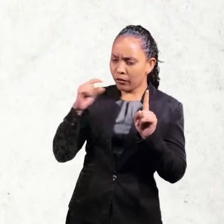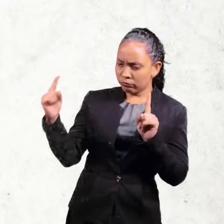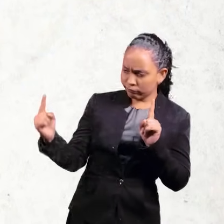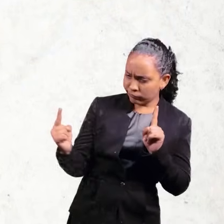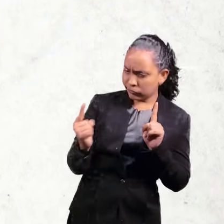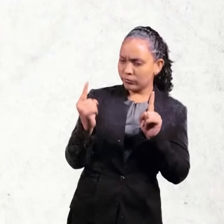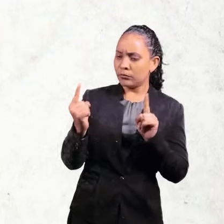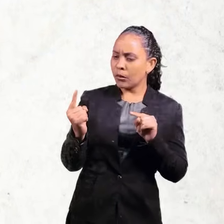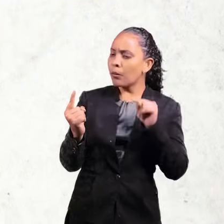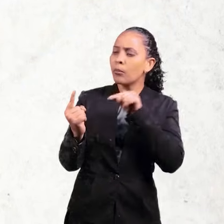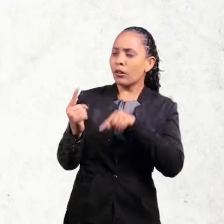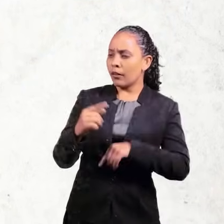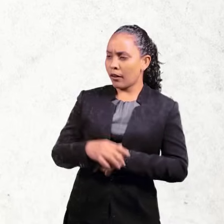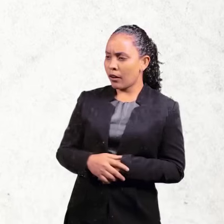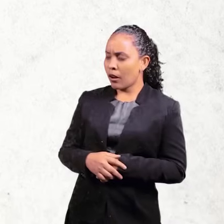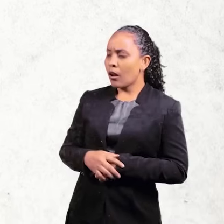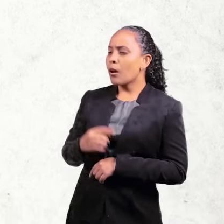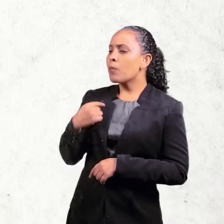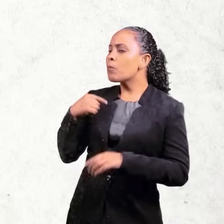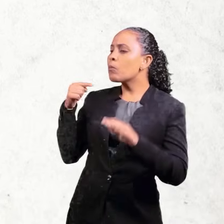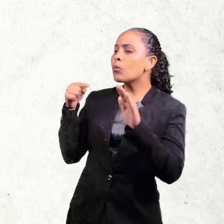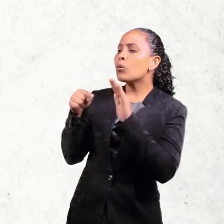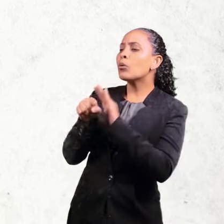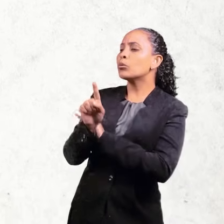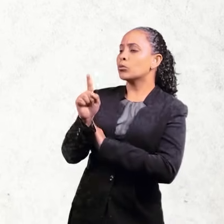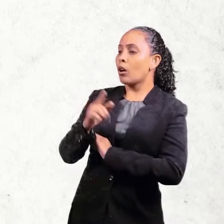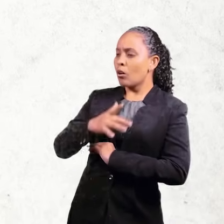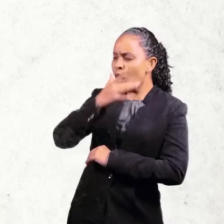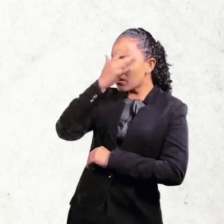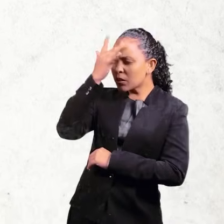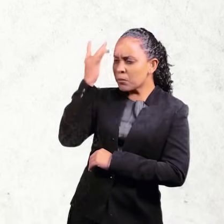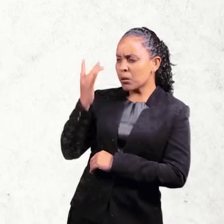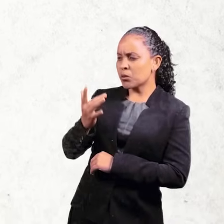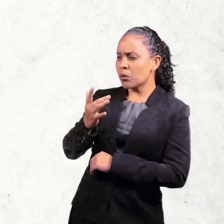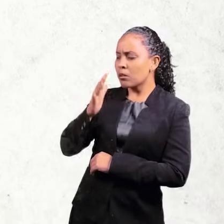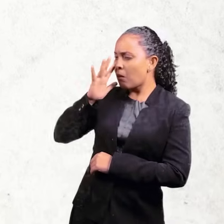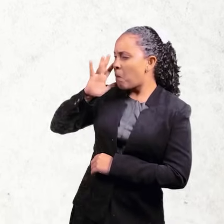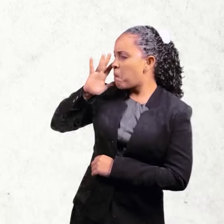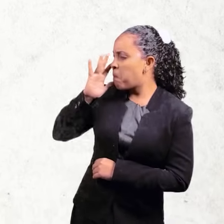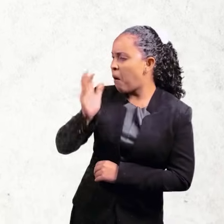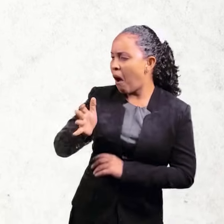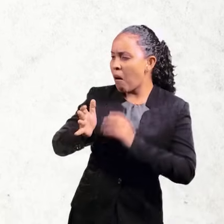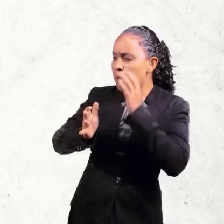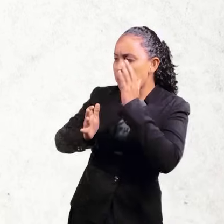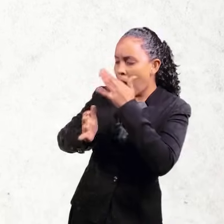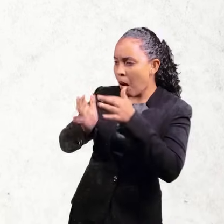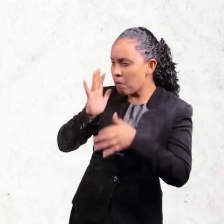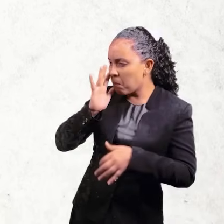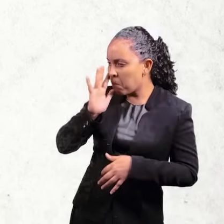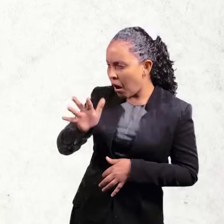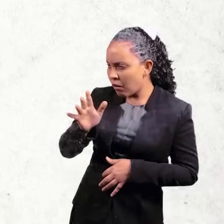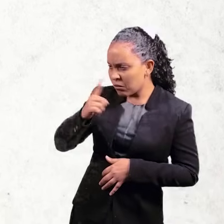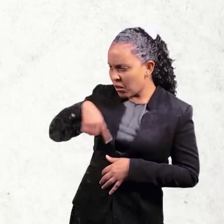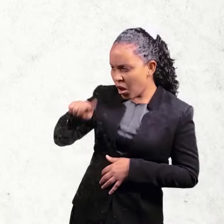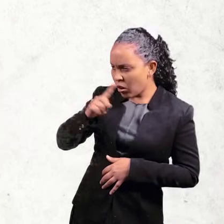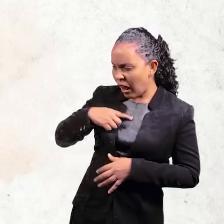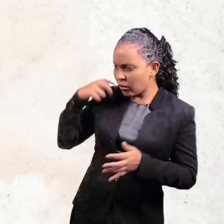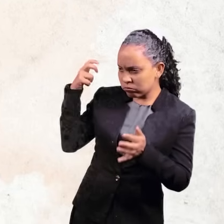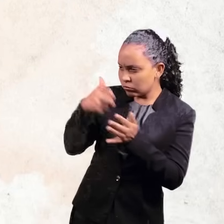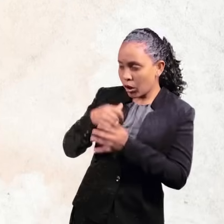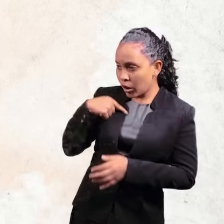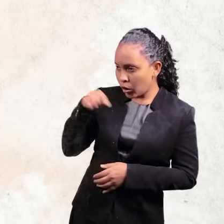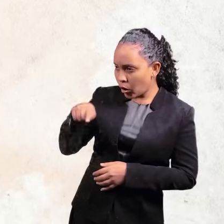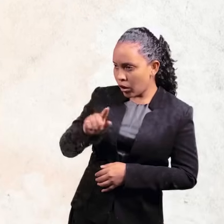disse-lhe: mulher, onde estão aqueles teus acusadores? Ninguém te condenou? E